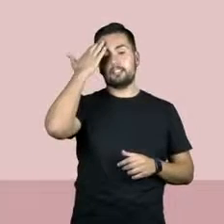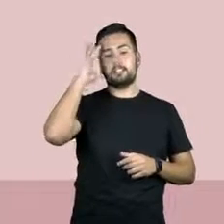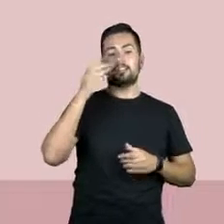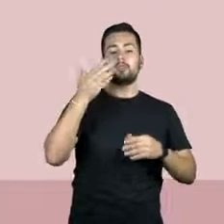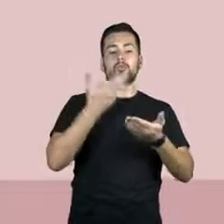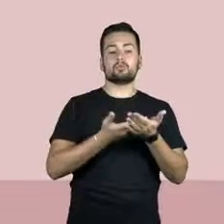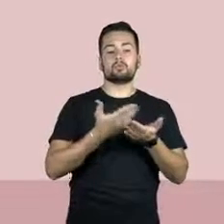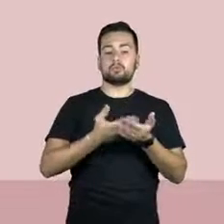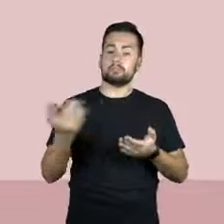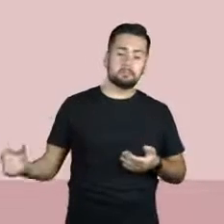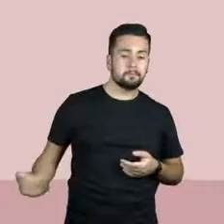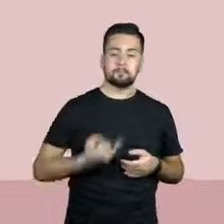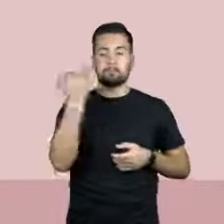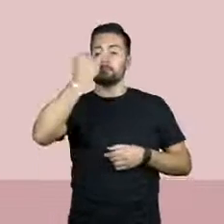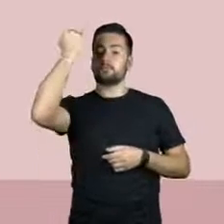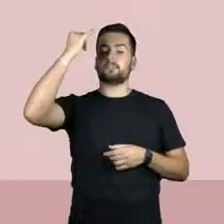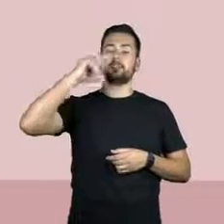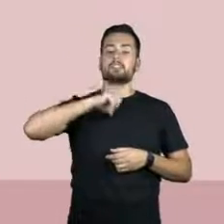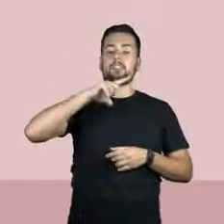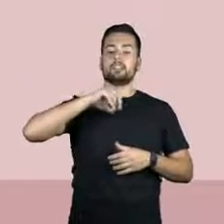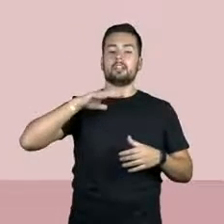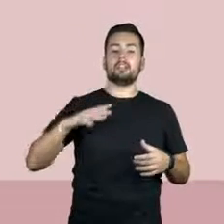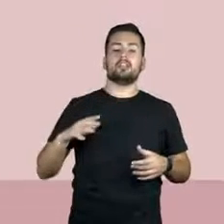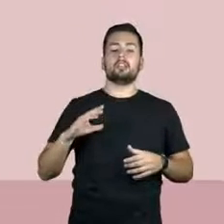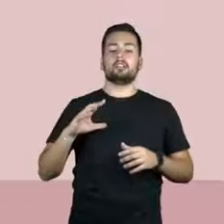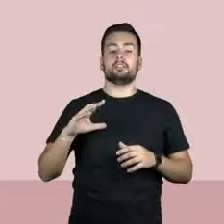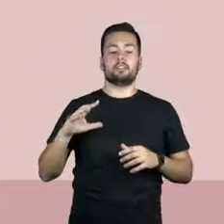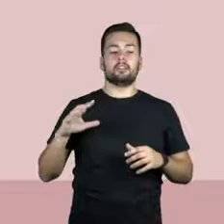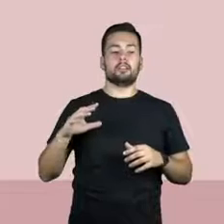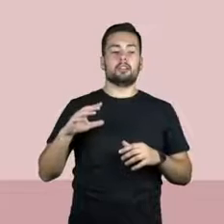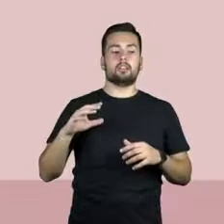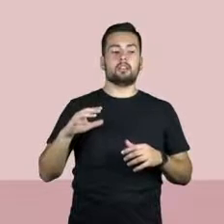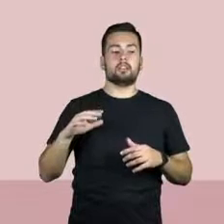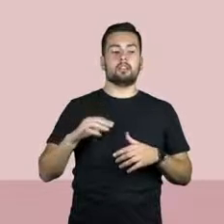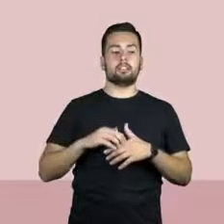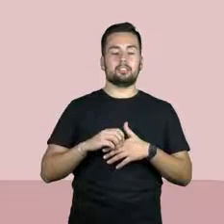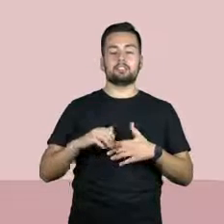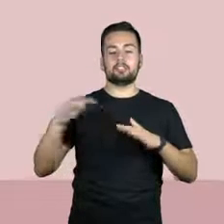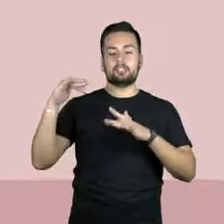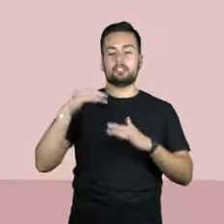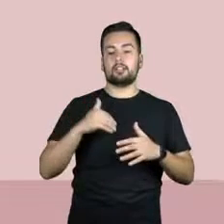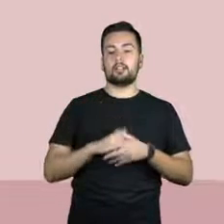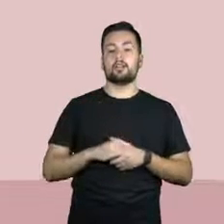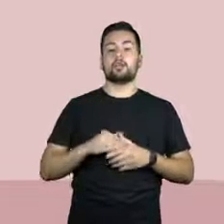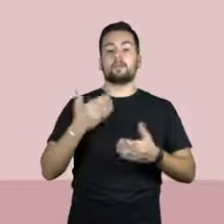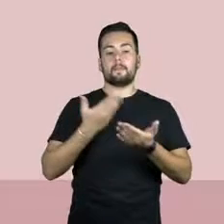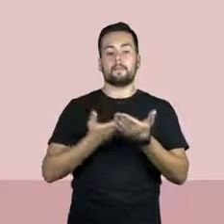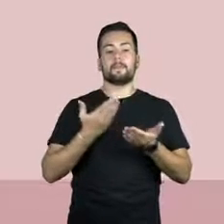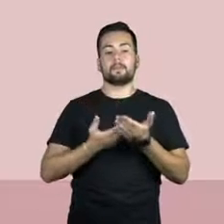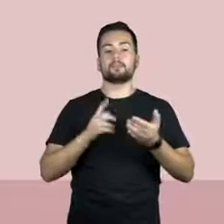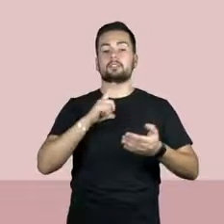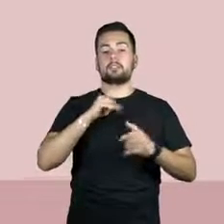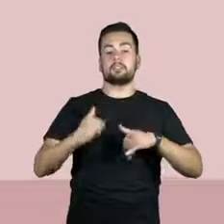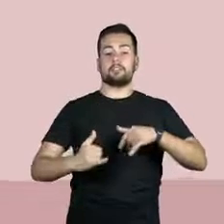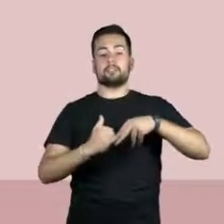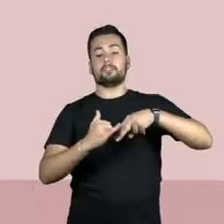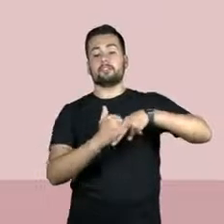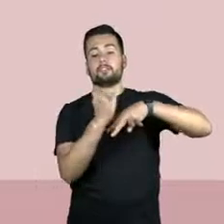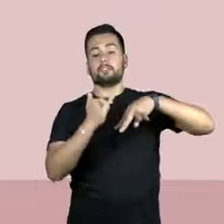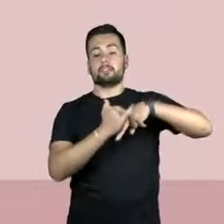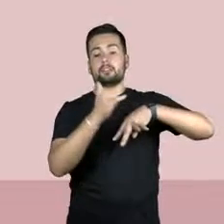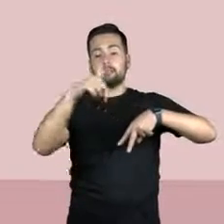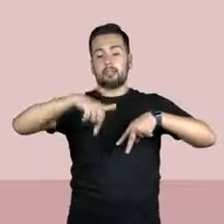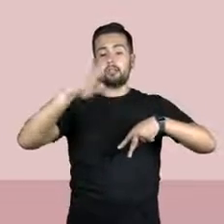bem importante, ele tem um impacto bem simbólico, né? Isso aqui é um estudo que levantou o número de vítimas no